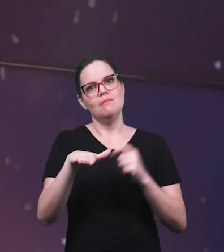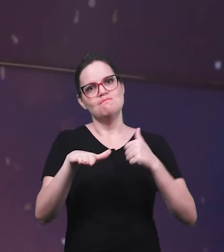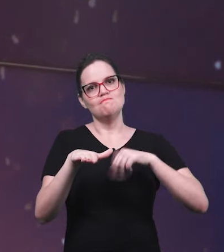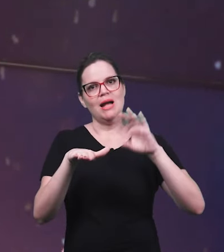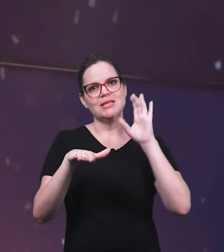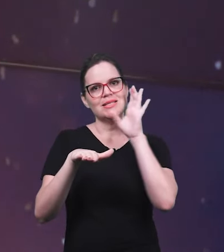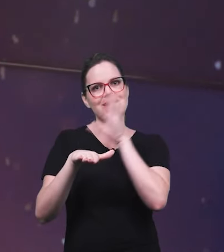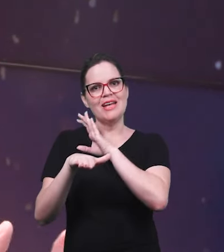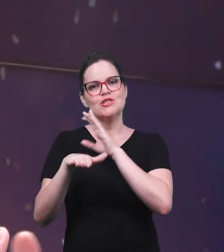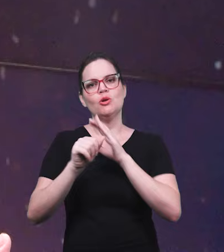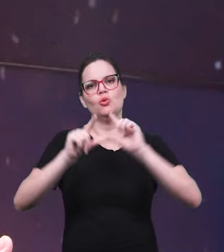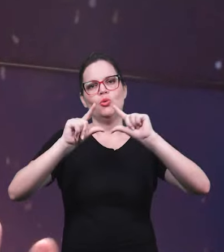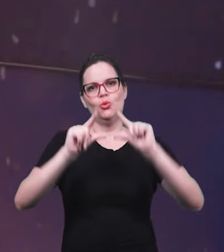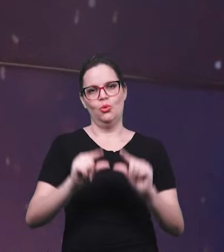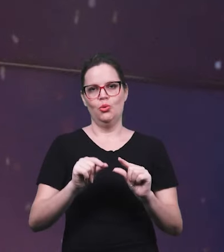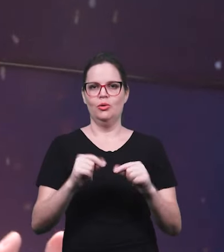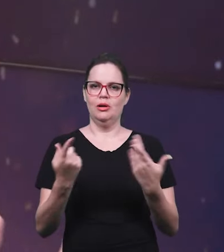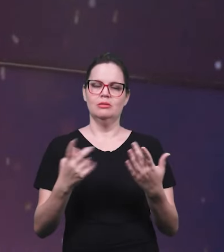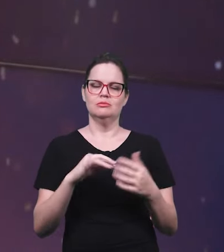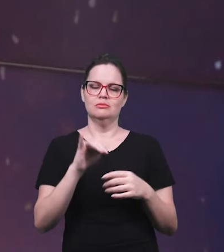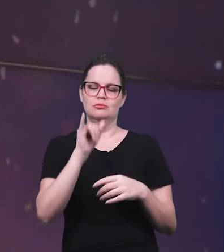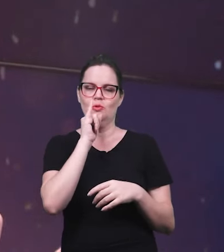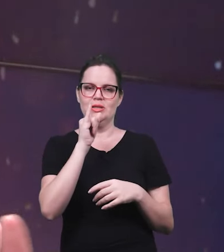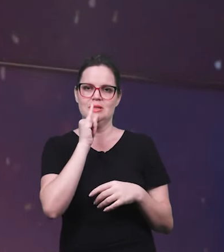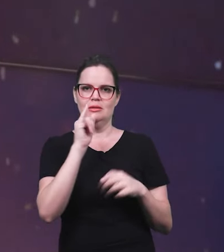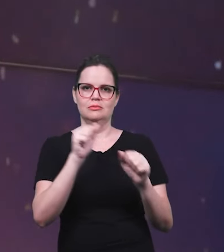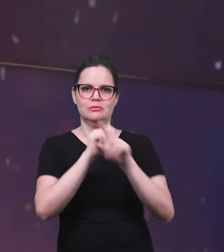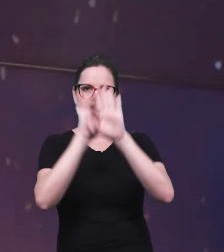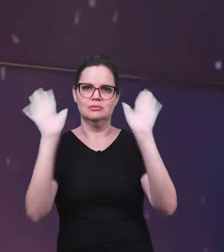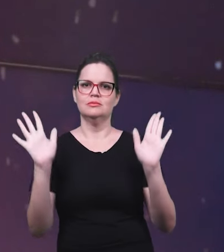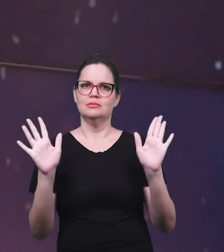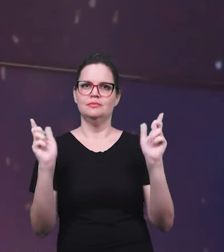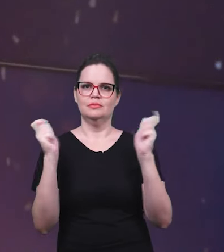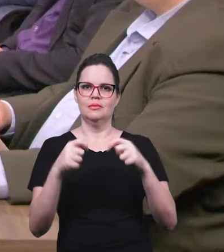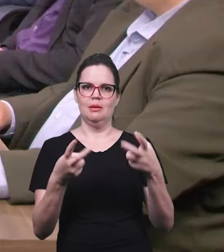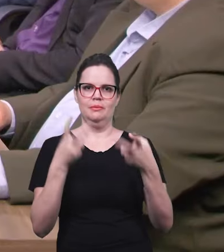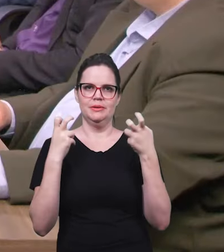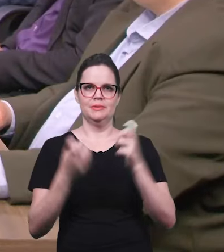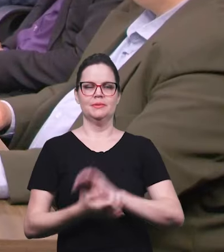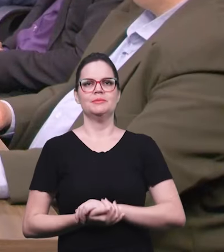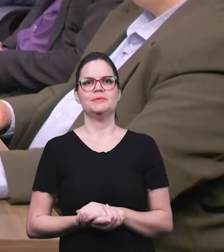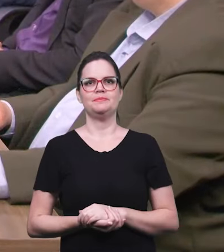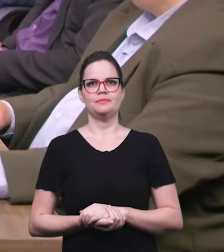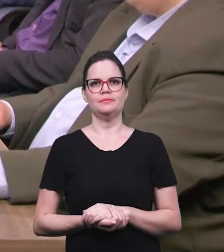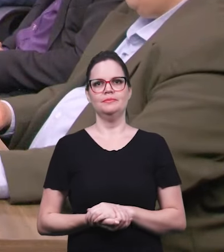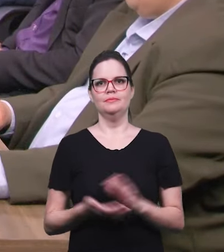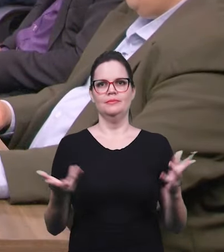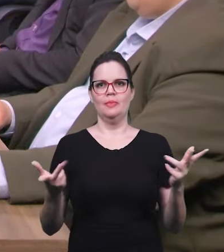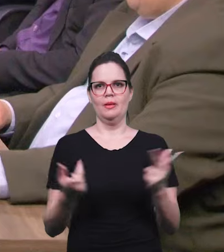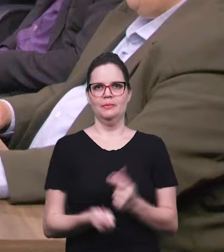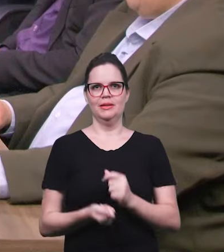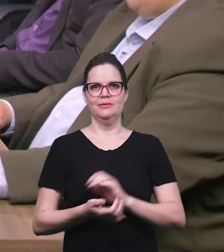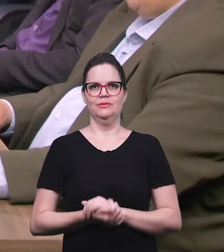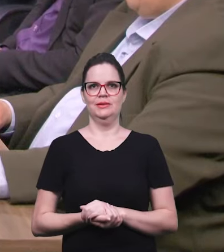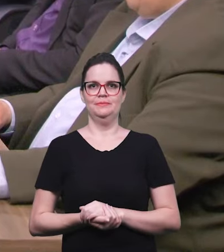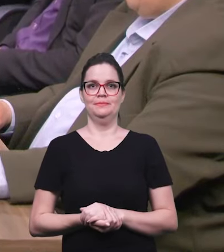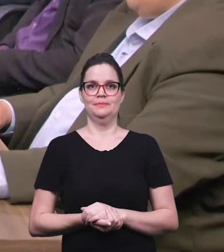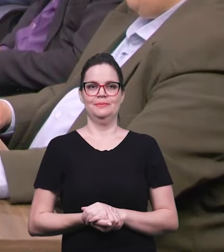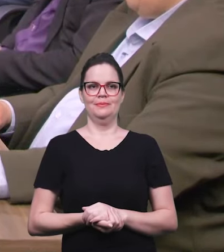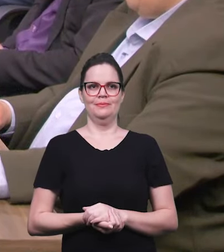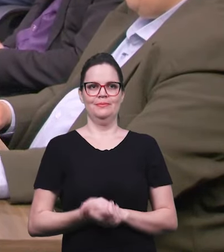Então isso seria um exemplo clássico até e fácil de percebermos, né? Muito bem, né? Maravilha. Bem, nós